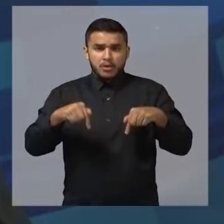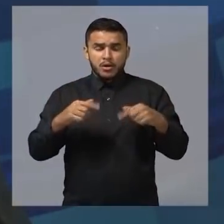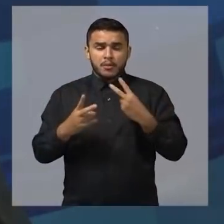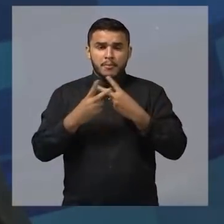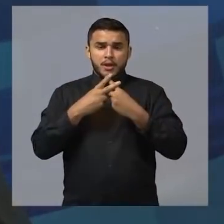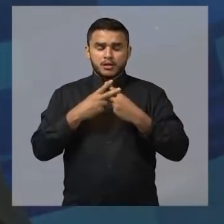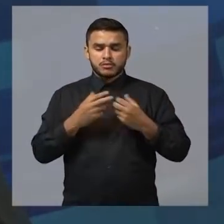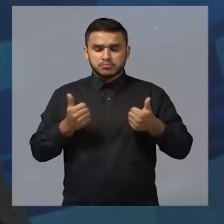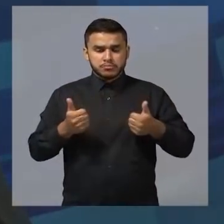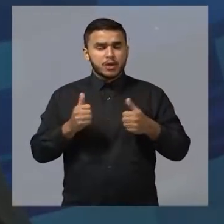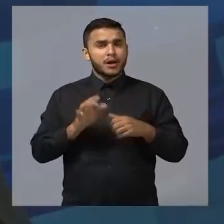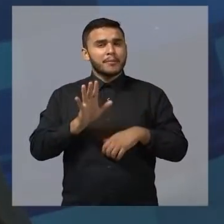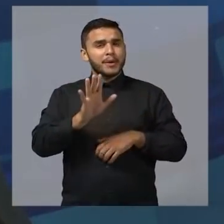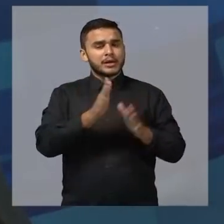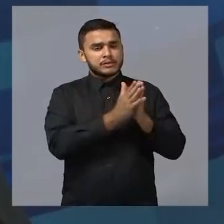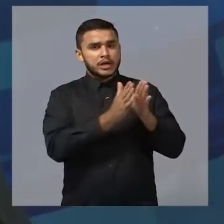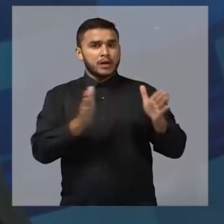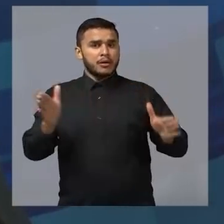está preso,